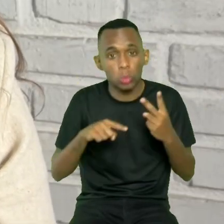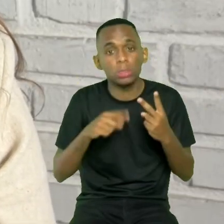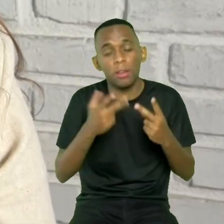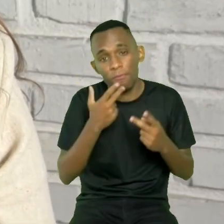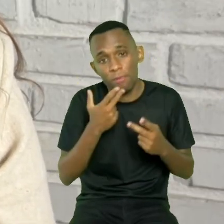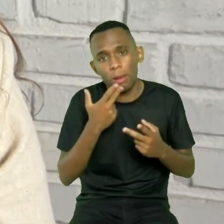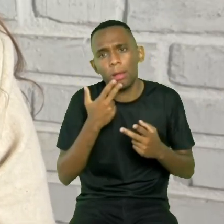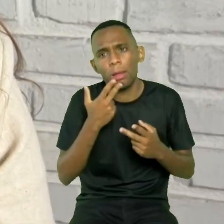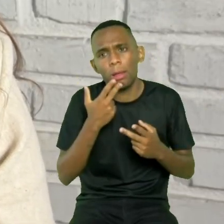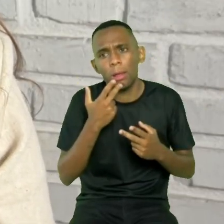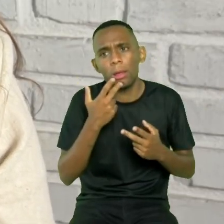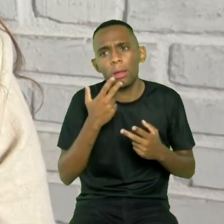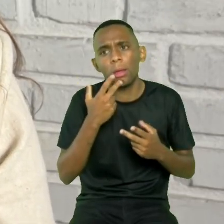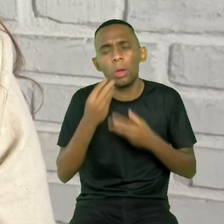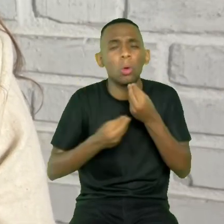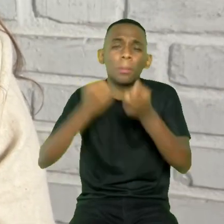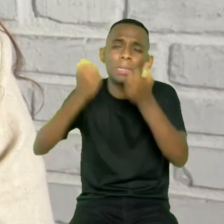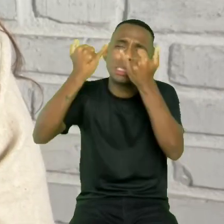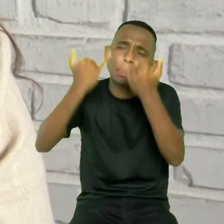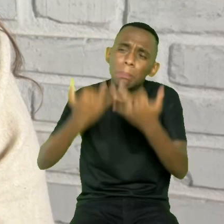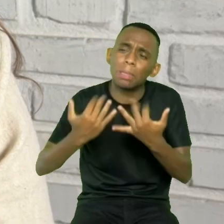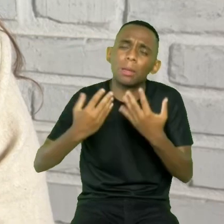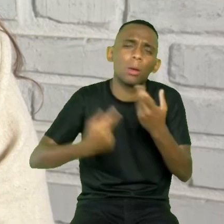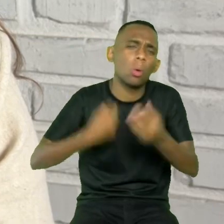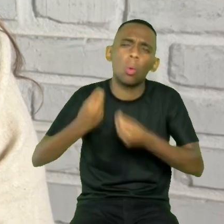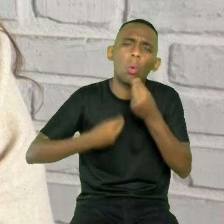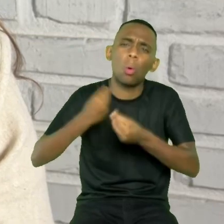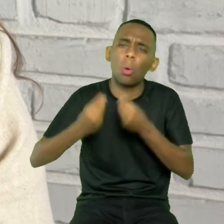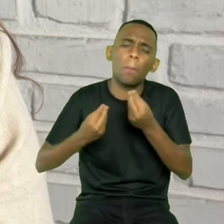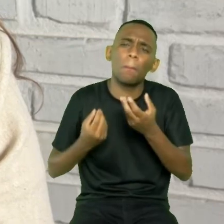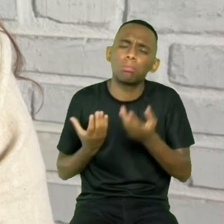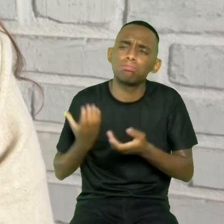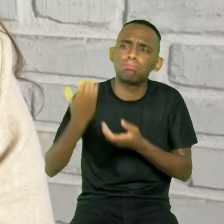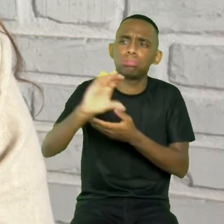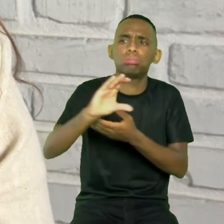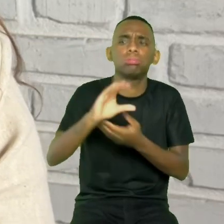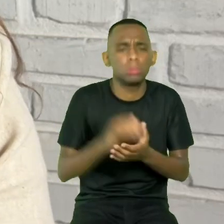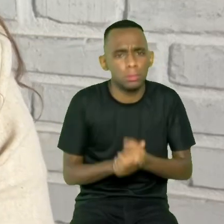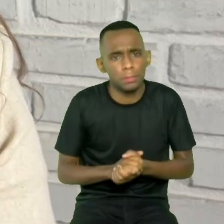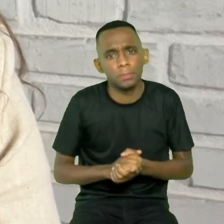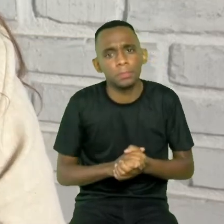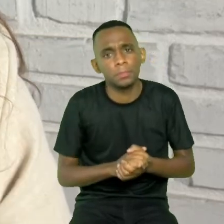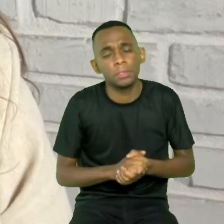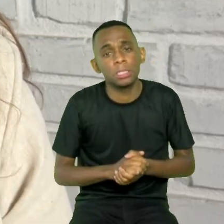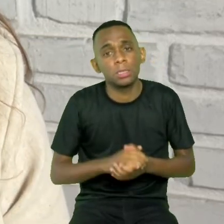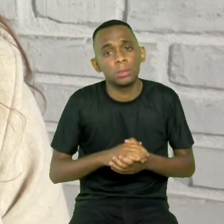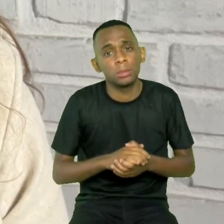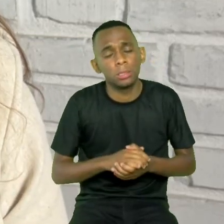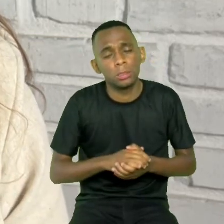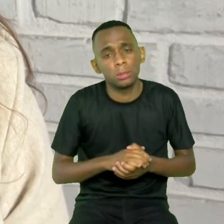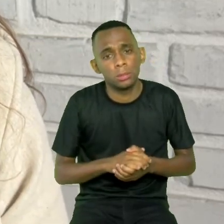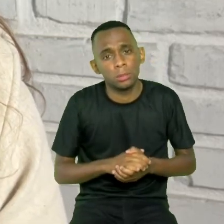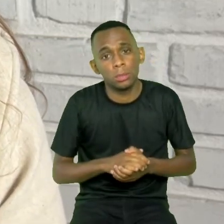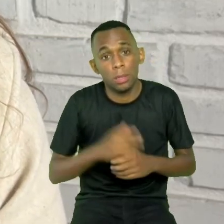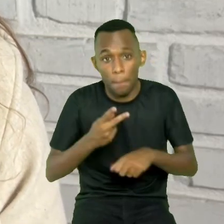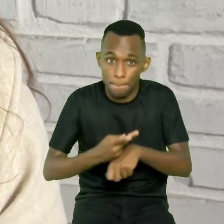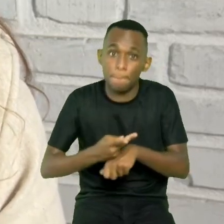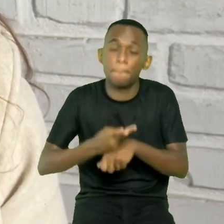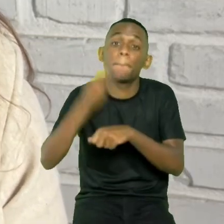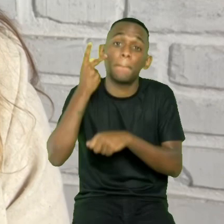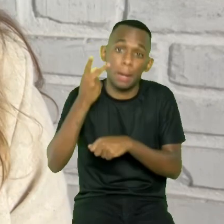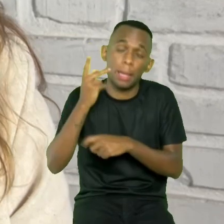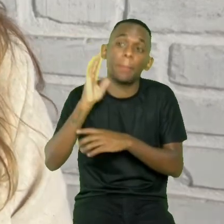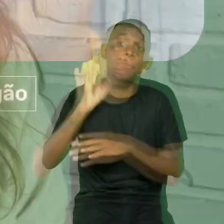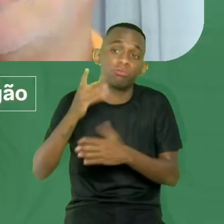a história, né, desse livro, como é que ele foi publicado. Antes ele já tinha ele sido ganhou o prêmio lá lançado há mais